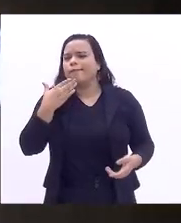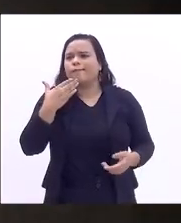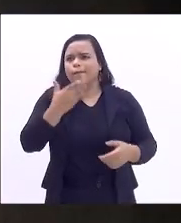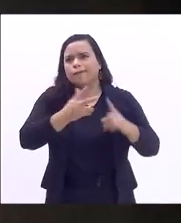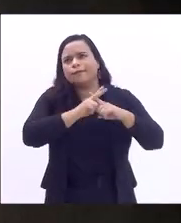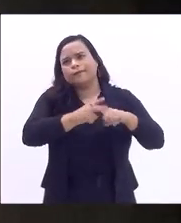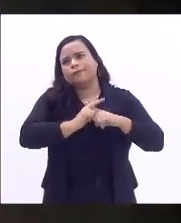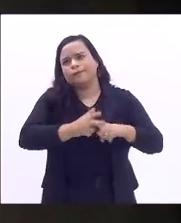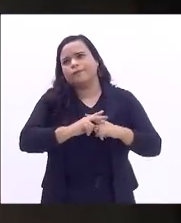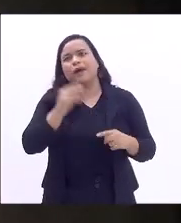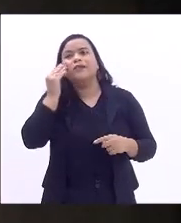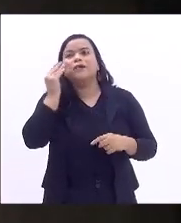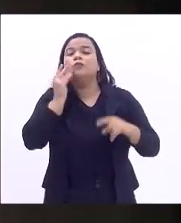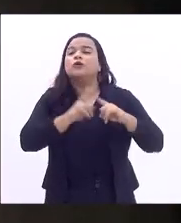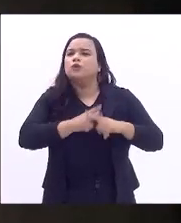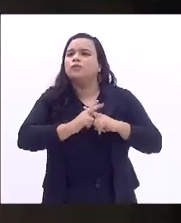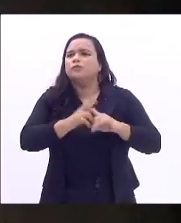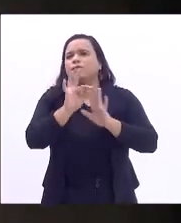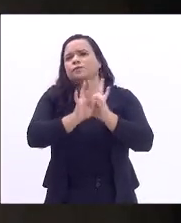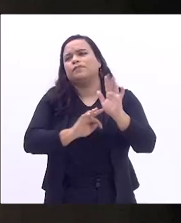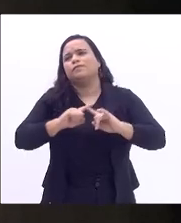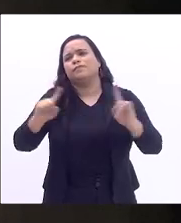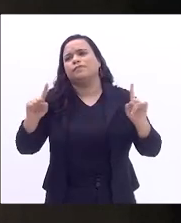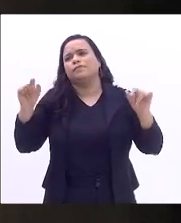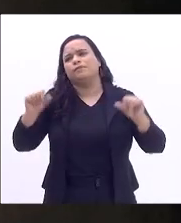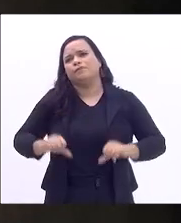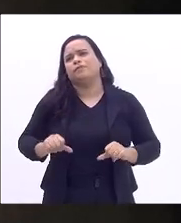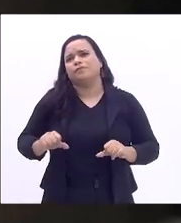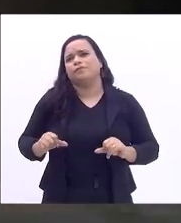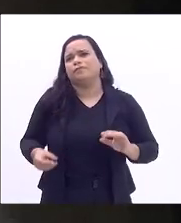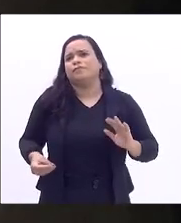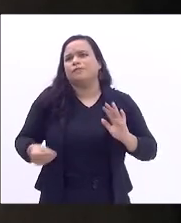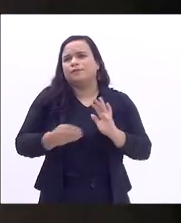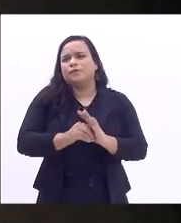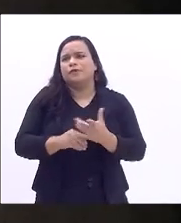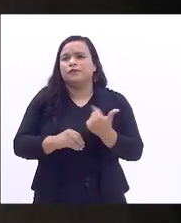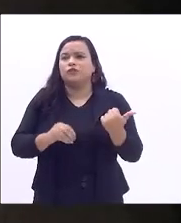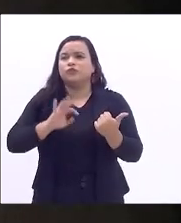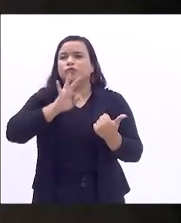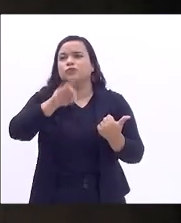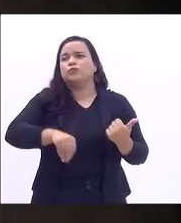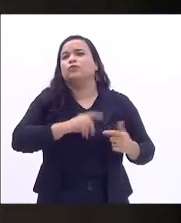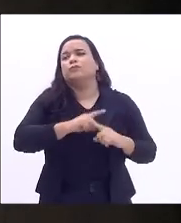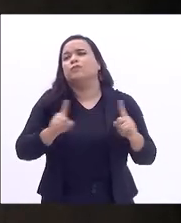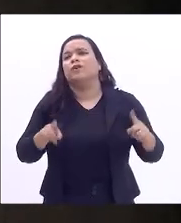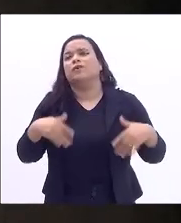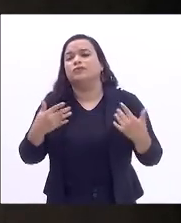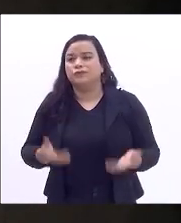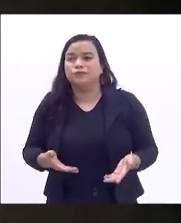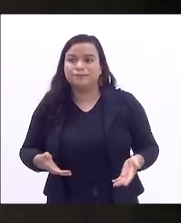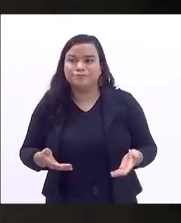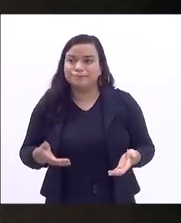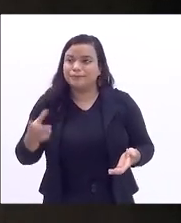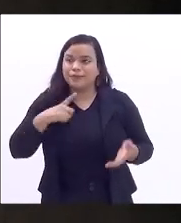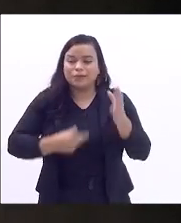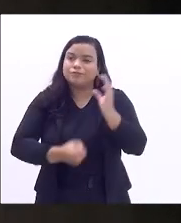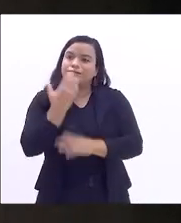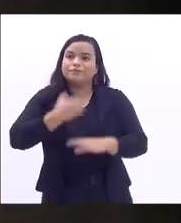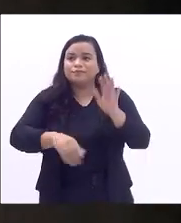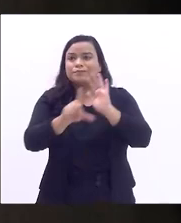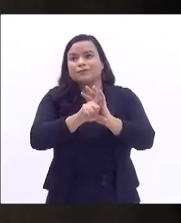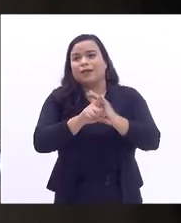aí tentou se consertar o texto para botar 21 em tudo mas aí a gente estar ele anda desfilando